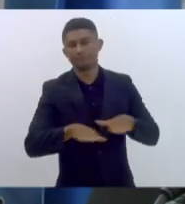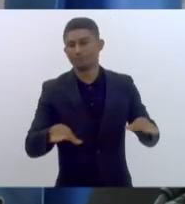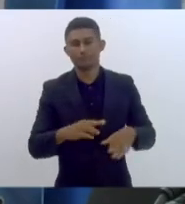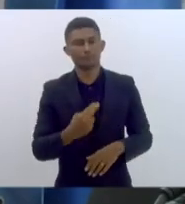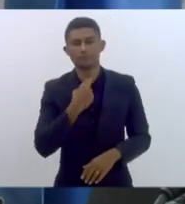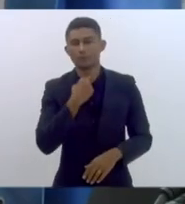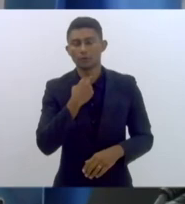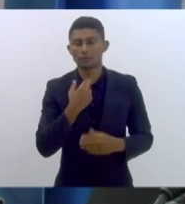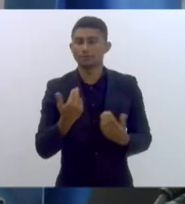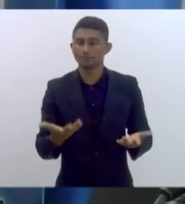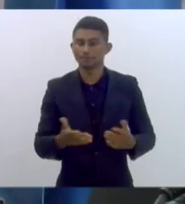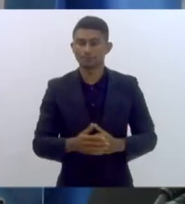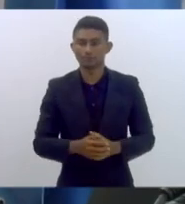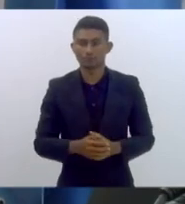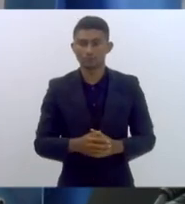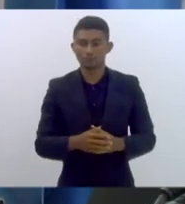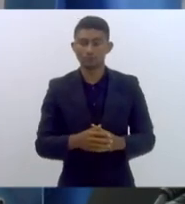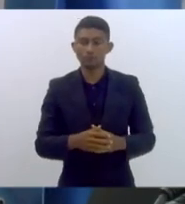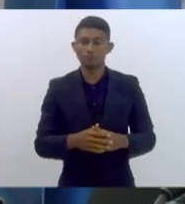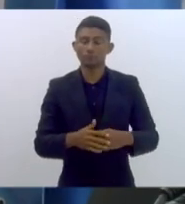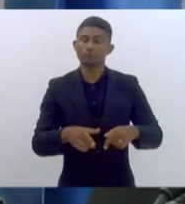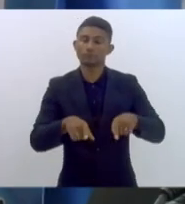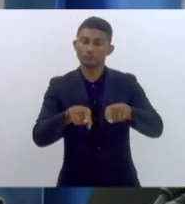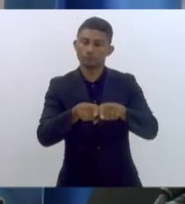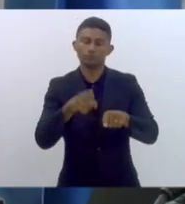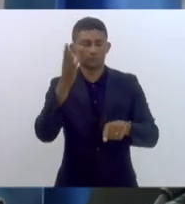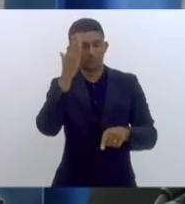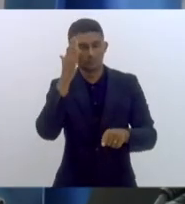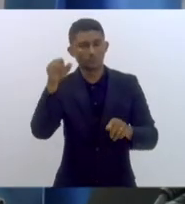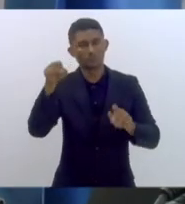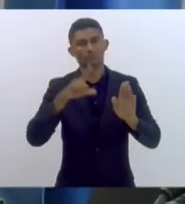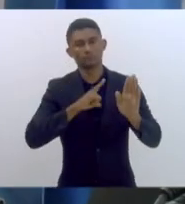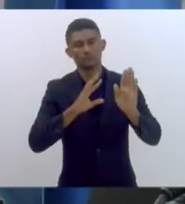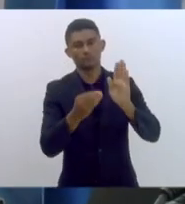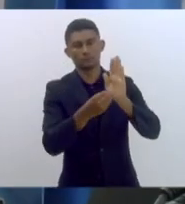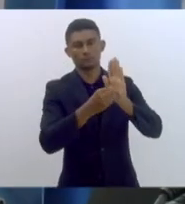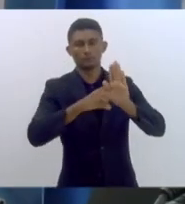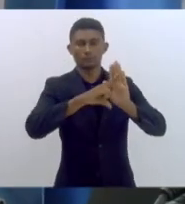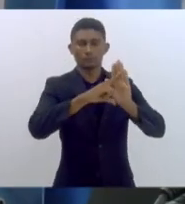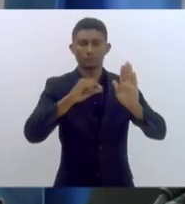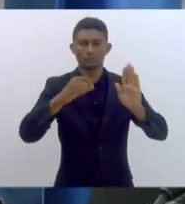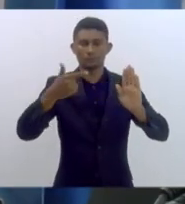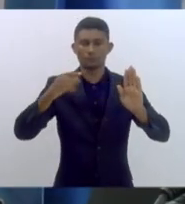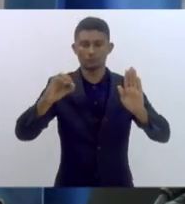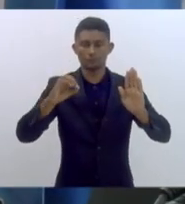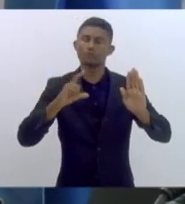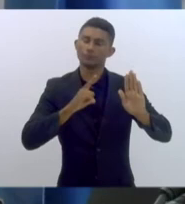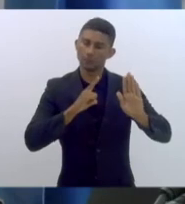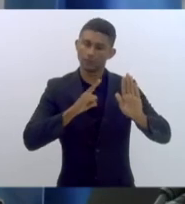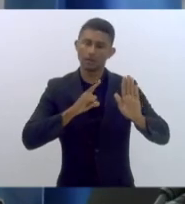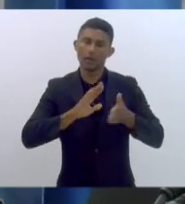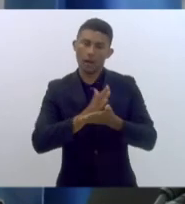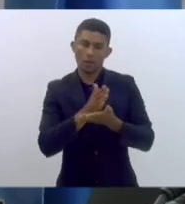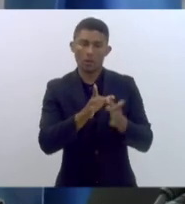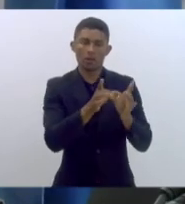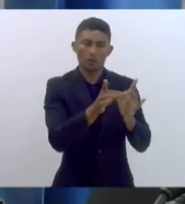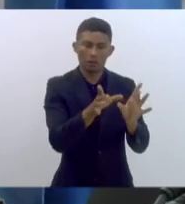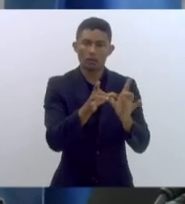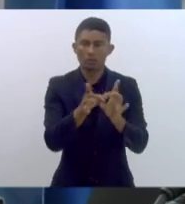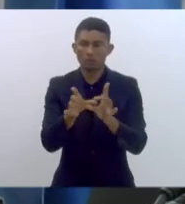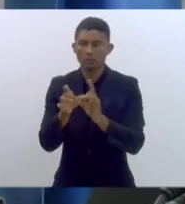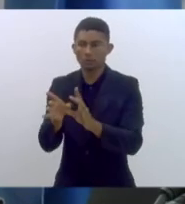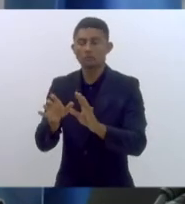Apesar da exceção que tem lá, né, tem a exceção no artigo 20, desde que não